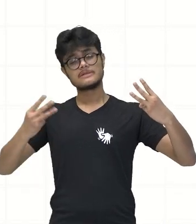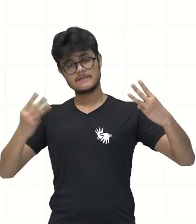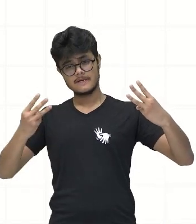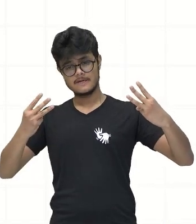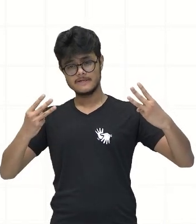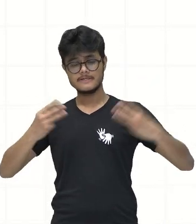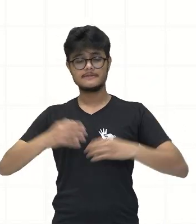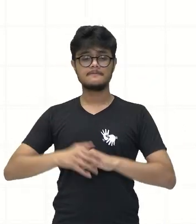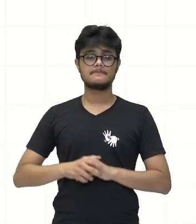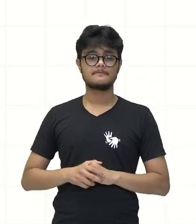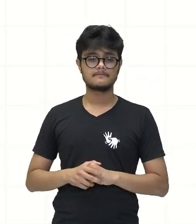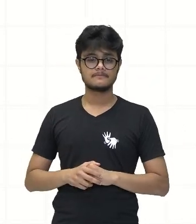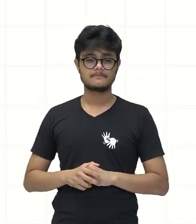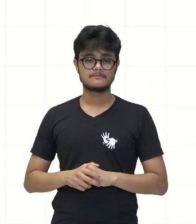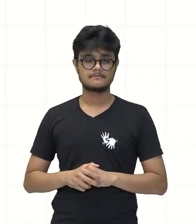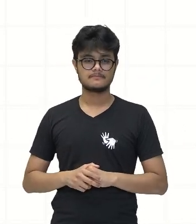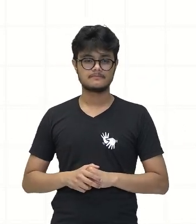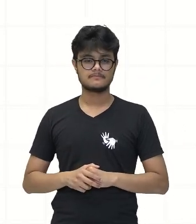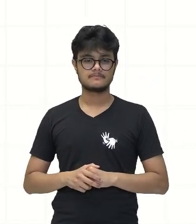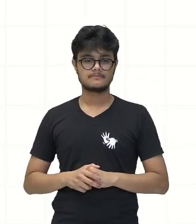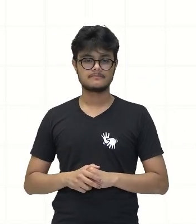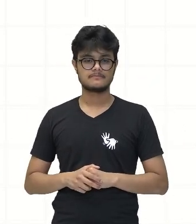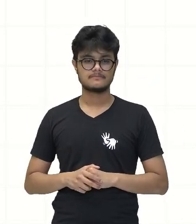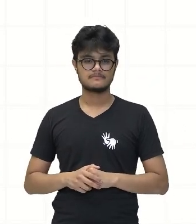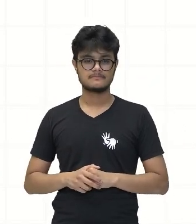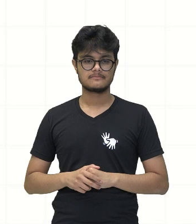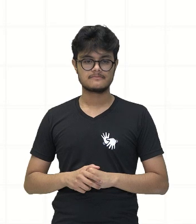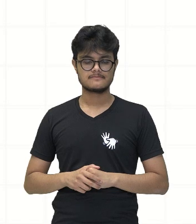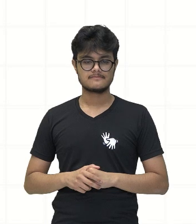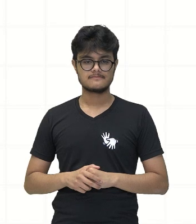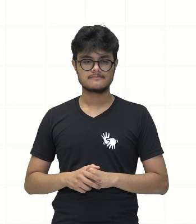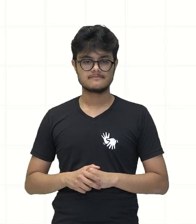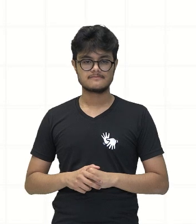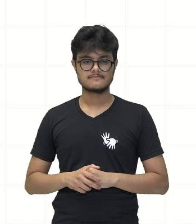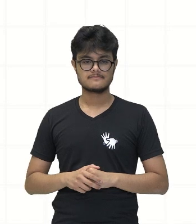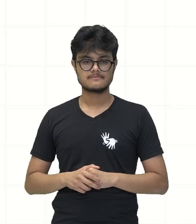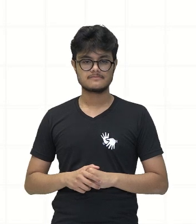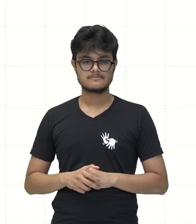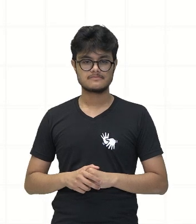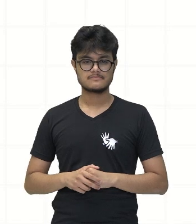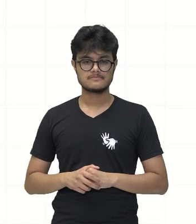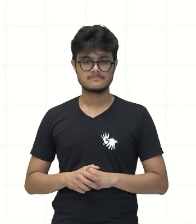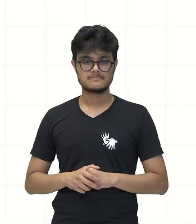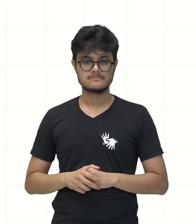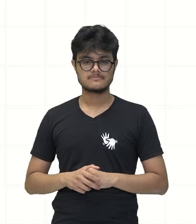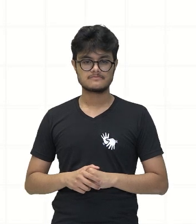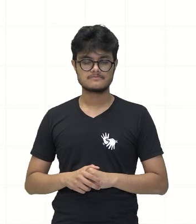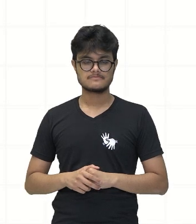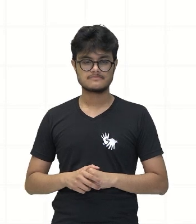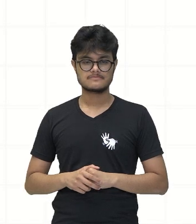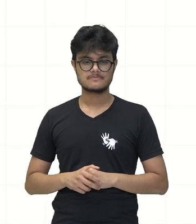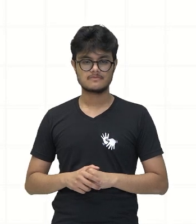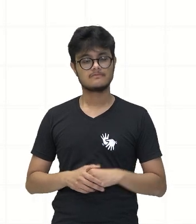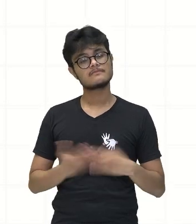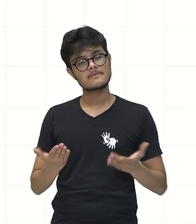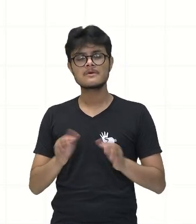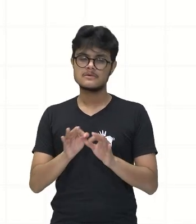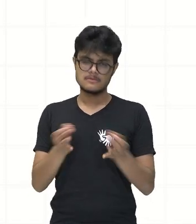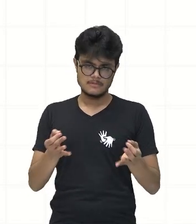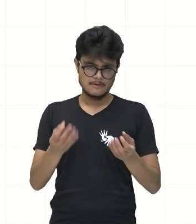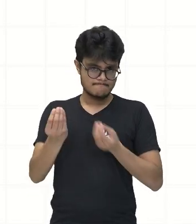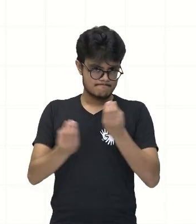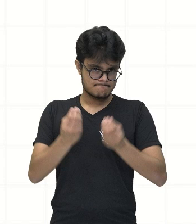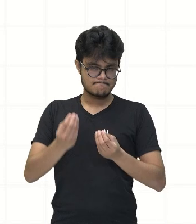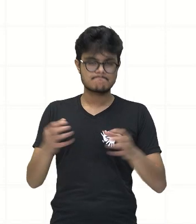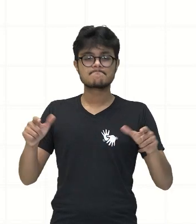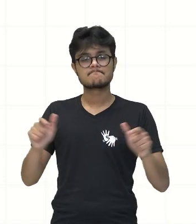transformar o produto que tem dentro em um produto de radicais. E agora eu simplifico,